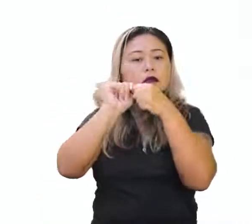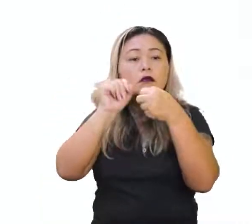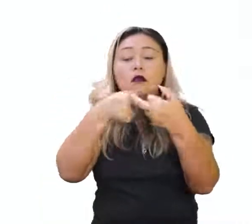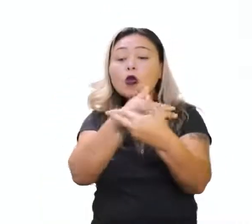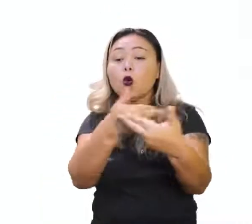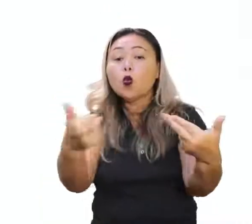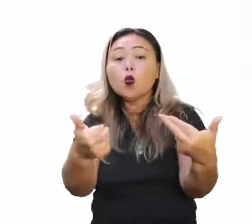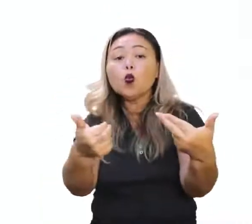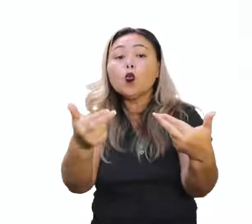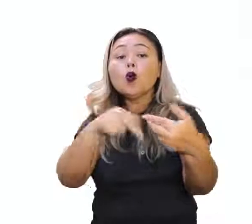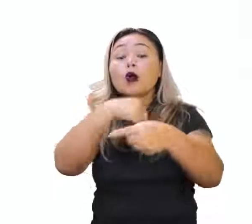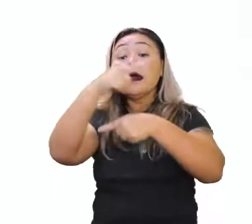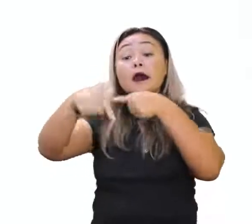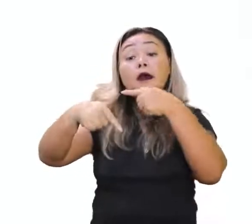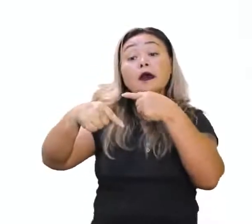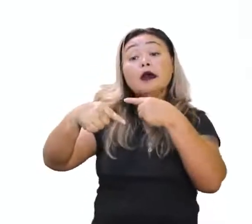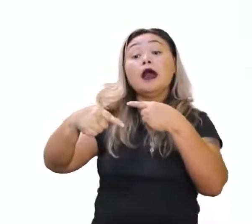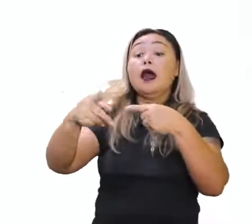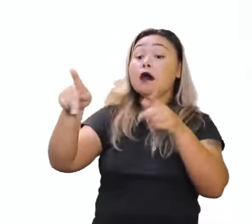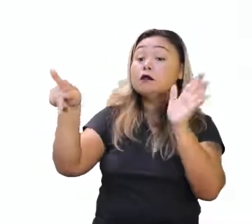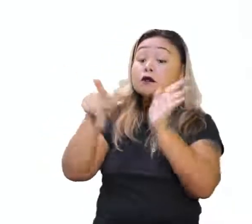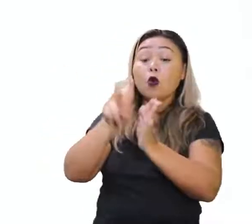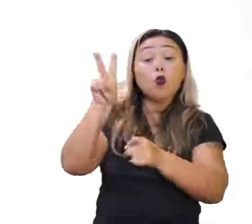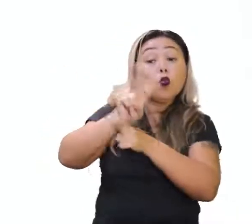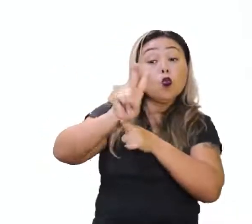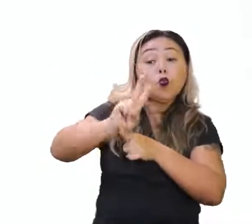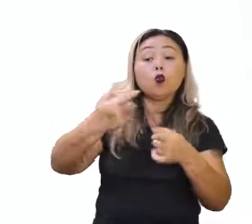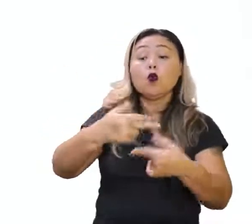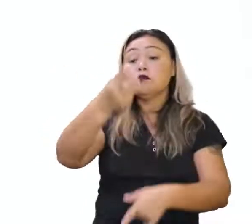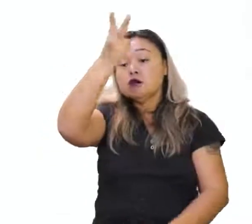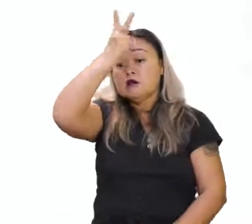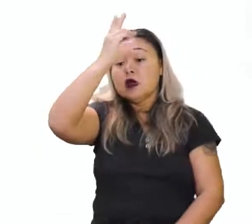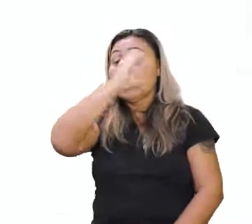de alimentos de origem caprina.